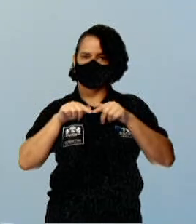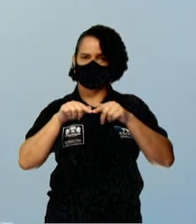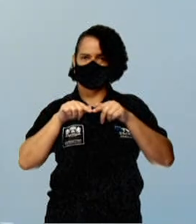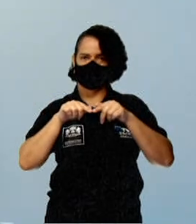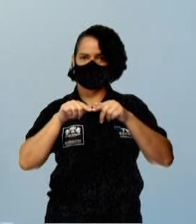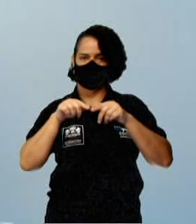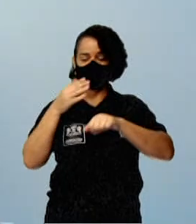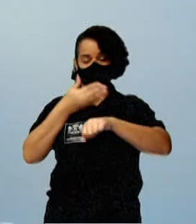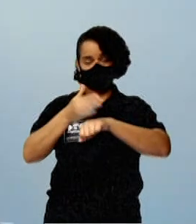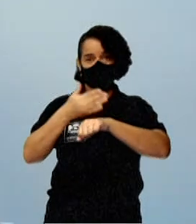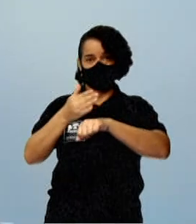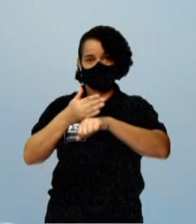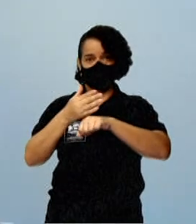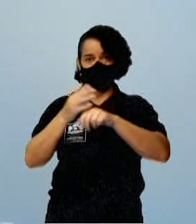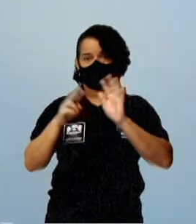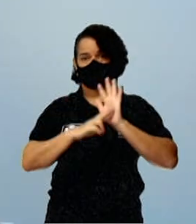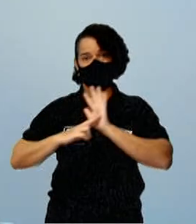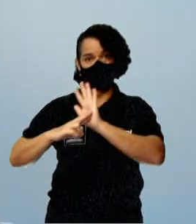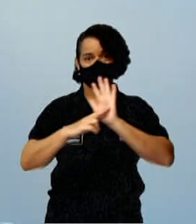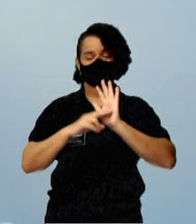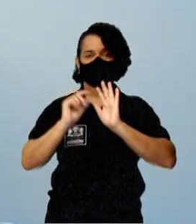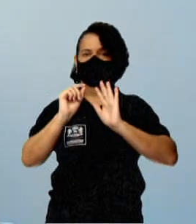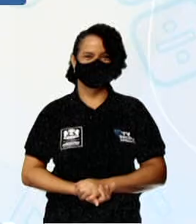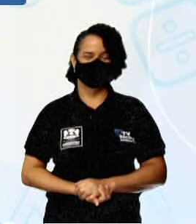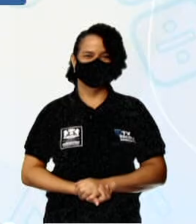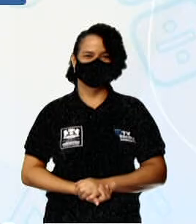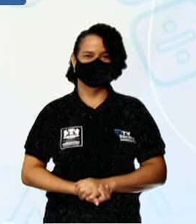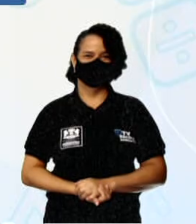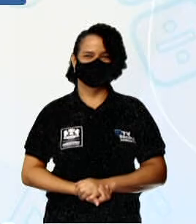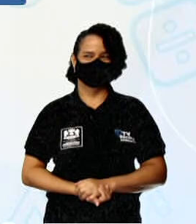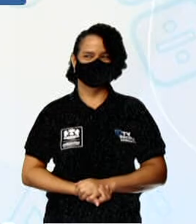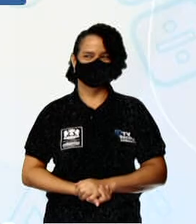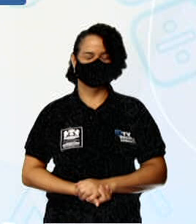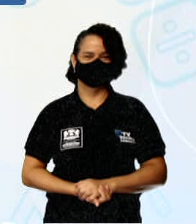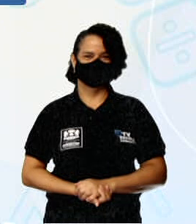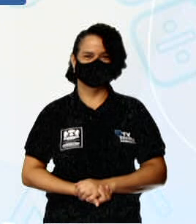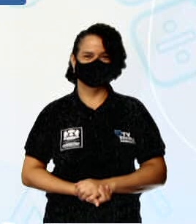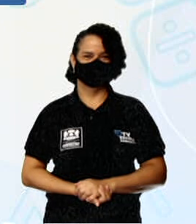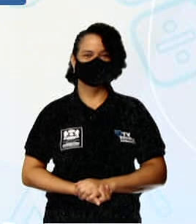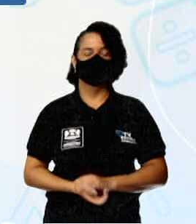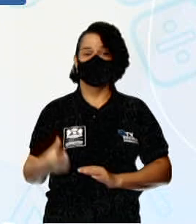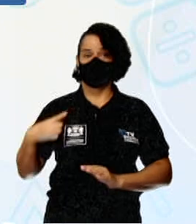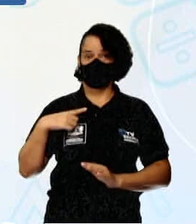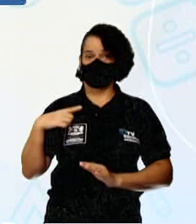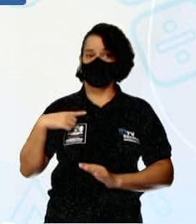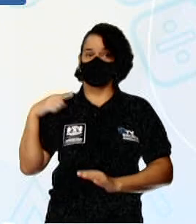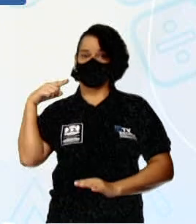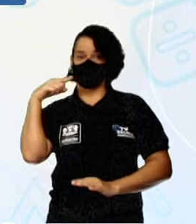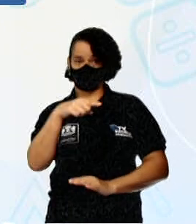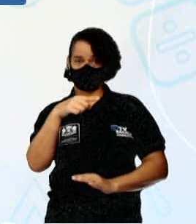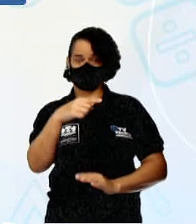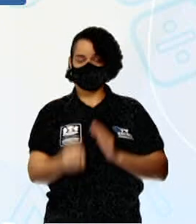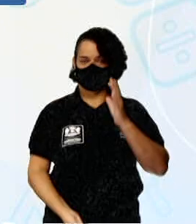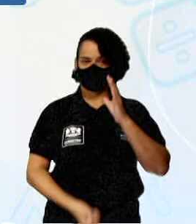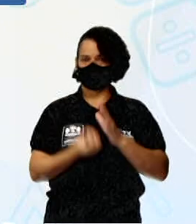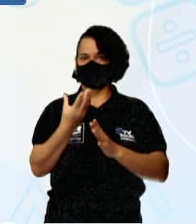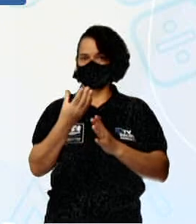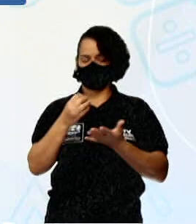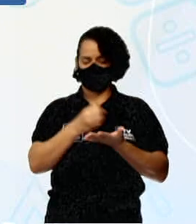silêncio, pois na música também nós utilizamos o silêncio. Nós temos aqui a construção do nosso dado,